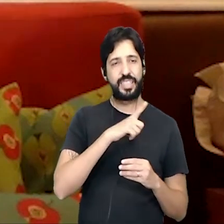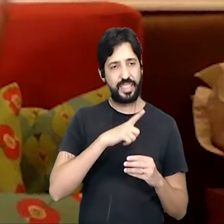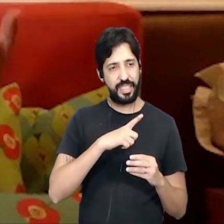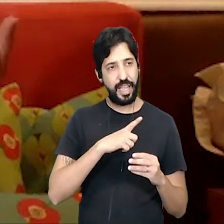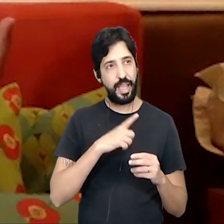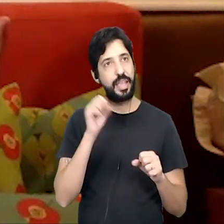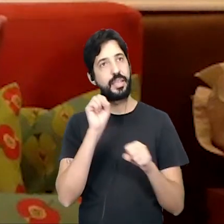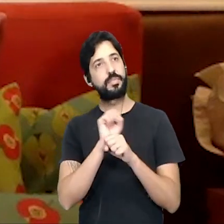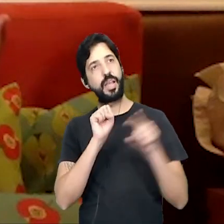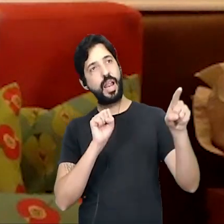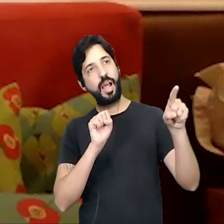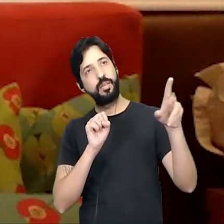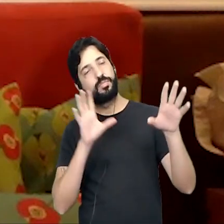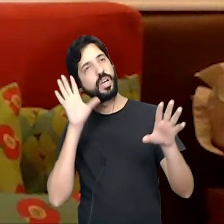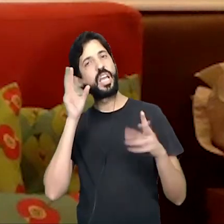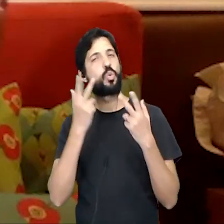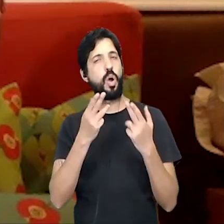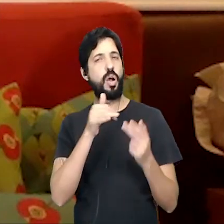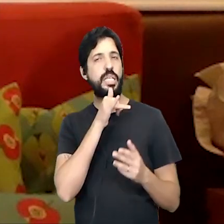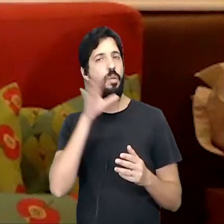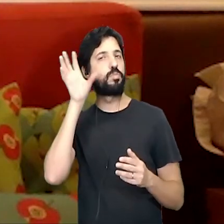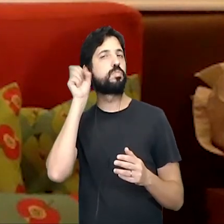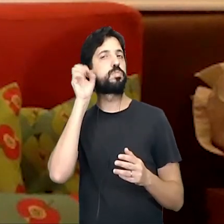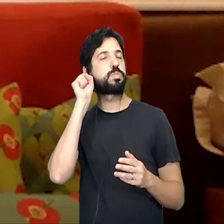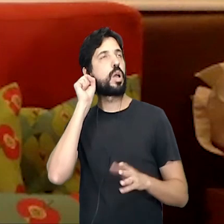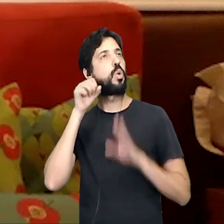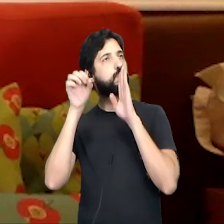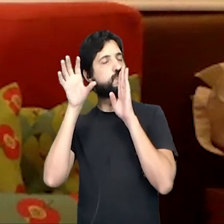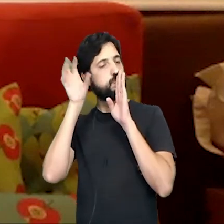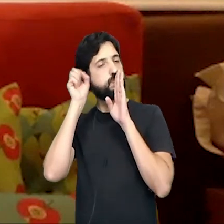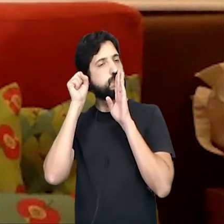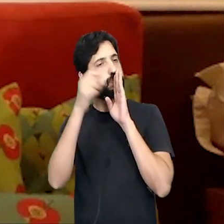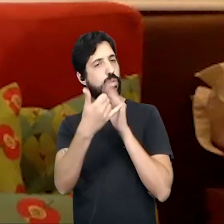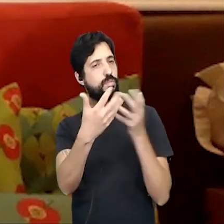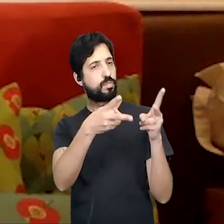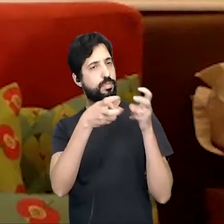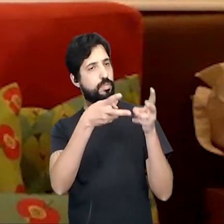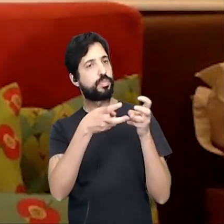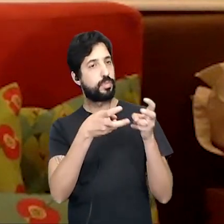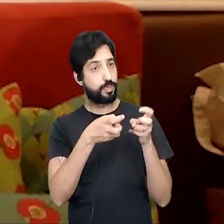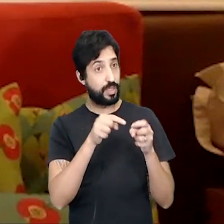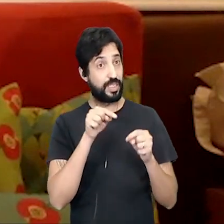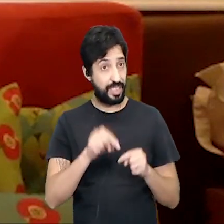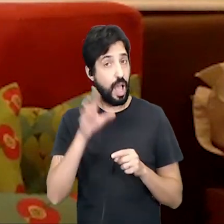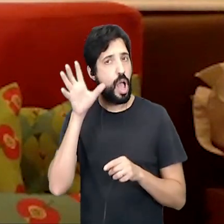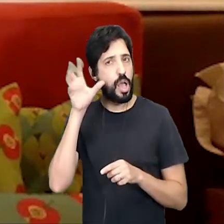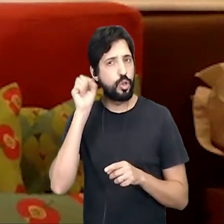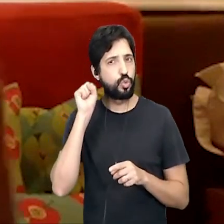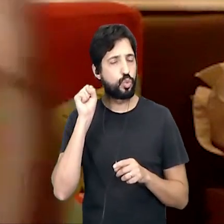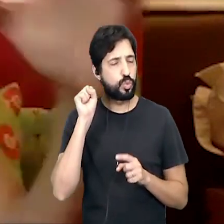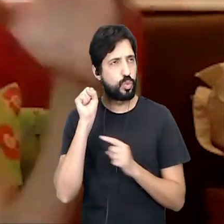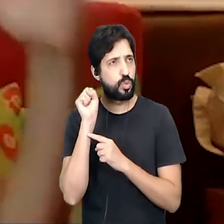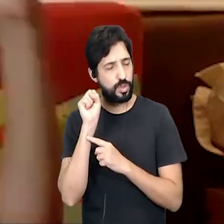uma escuta, né? De certa forma, né? E essa escuta, para